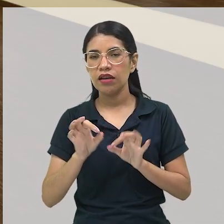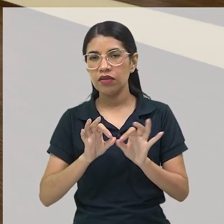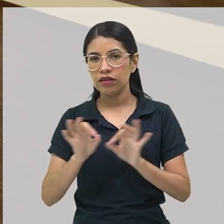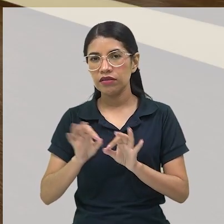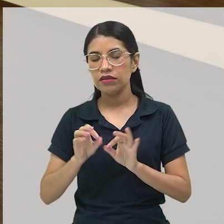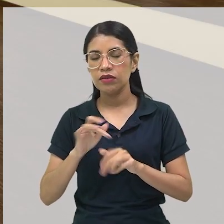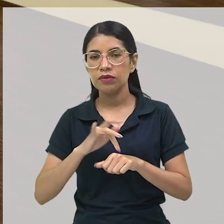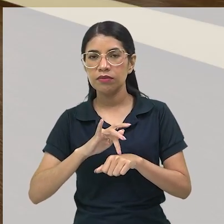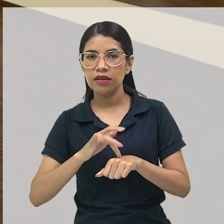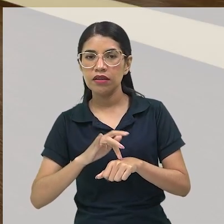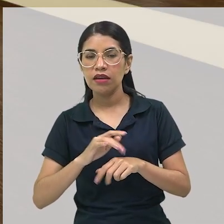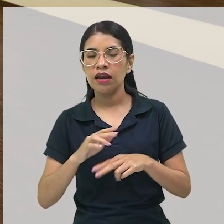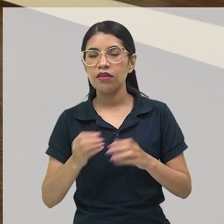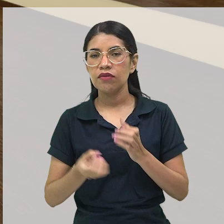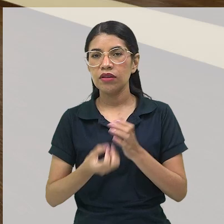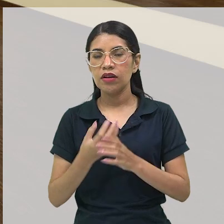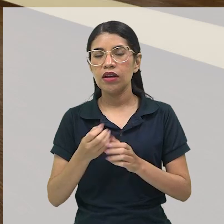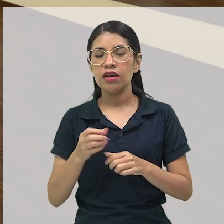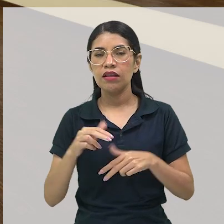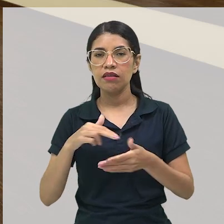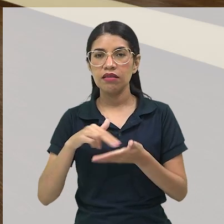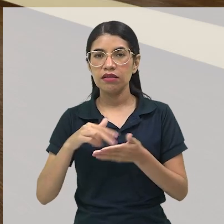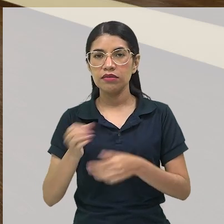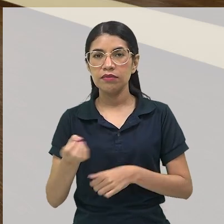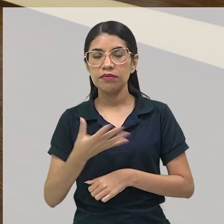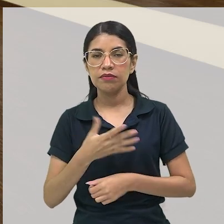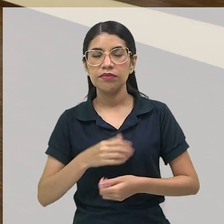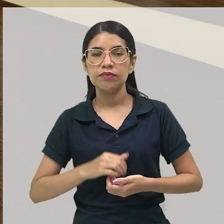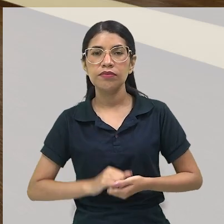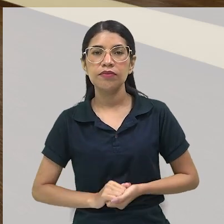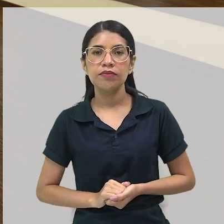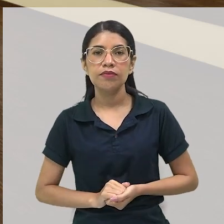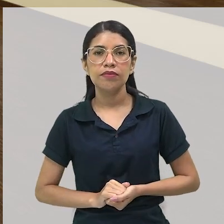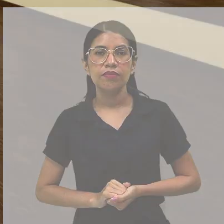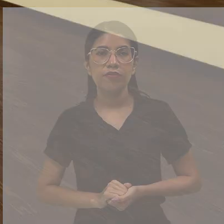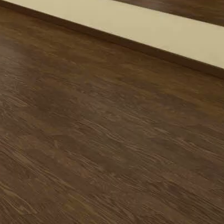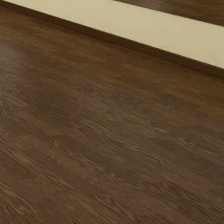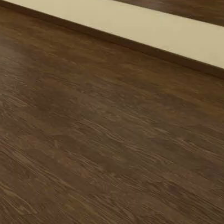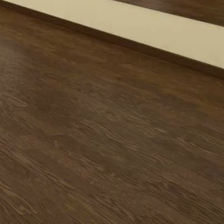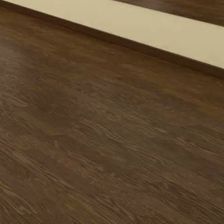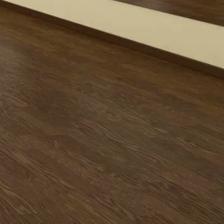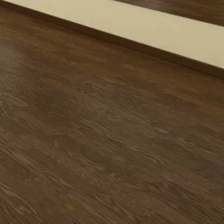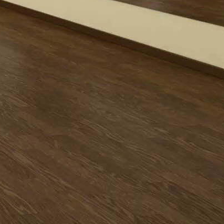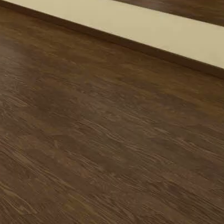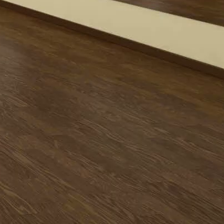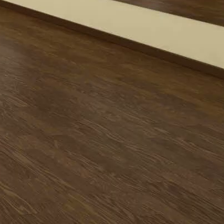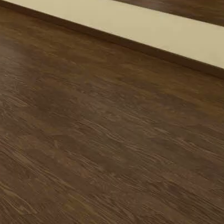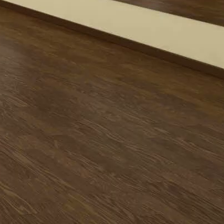digamos assim. Foi quando surgiu a dança moderna. E a gente vai relembrar agora algumas das principais características da dança moderna.